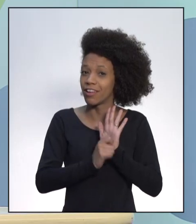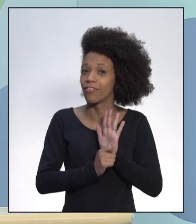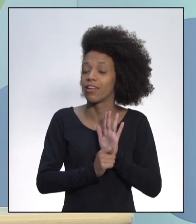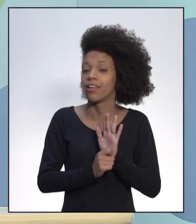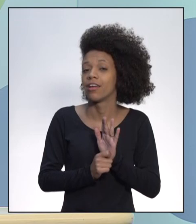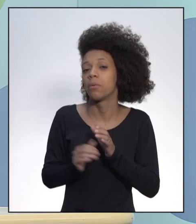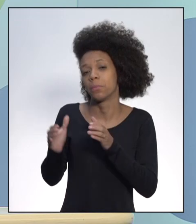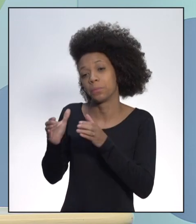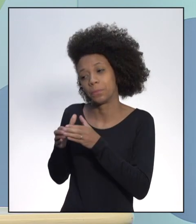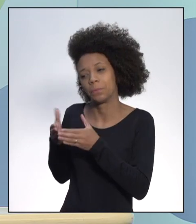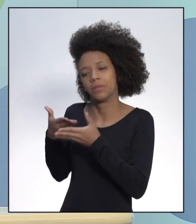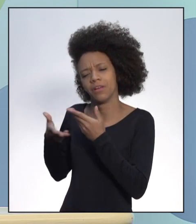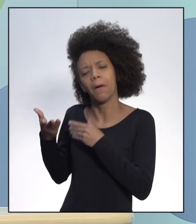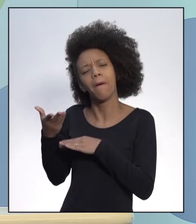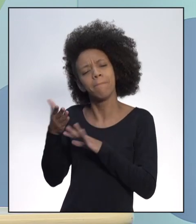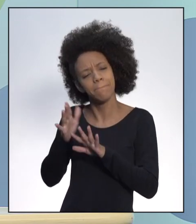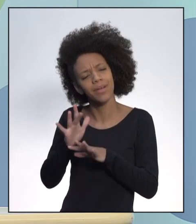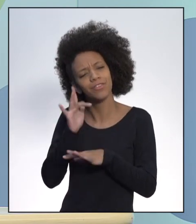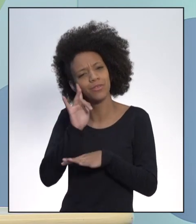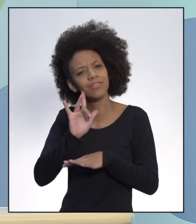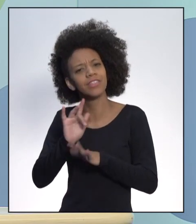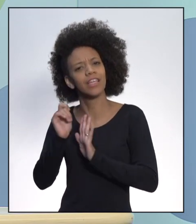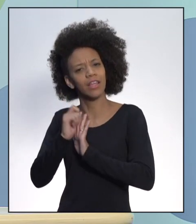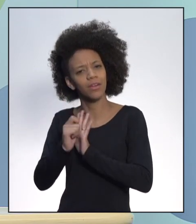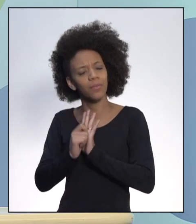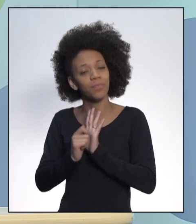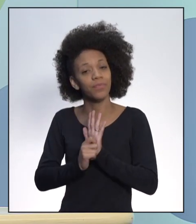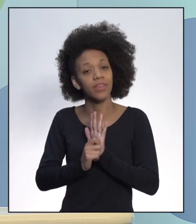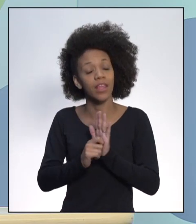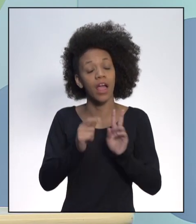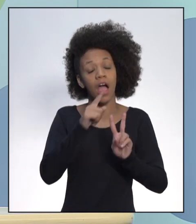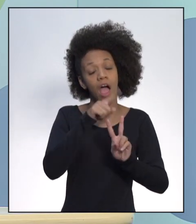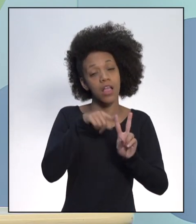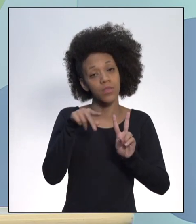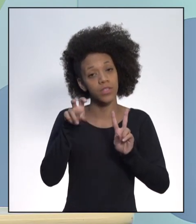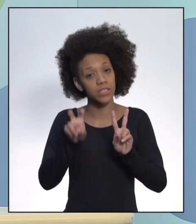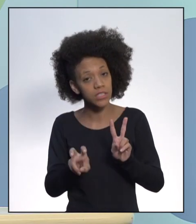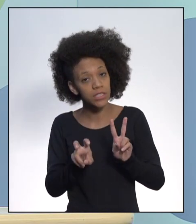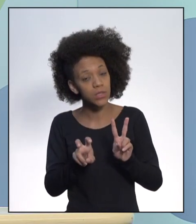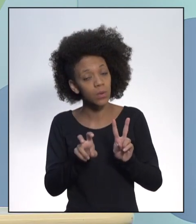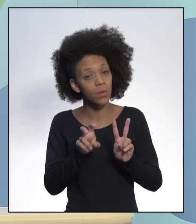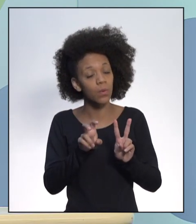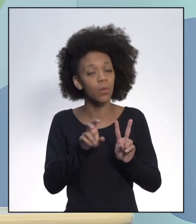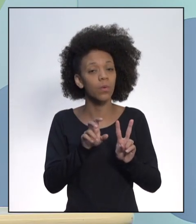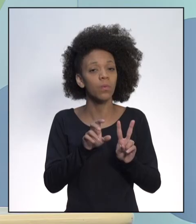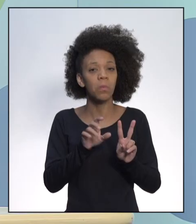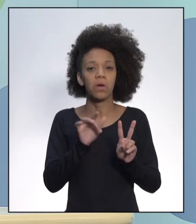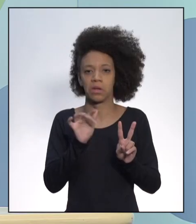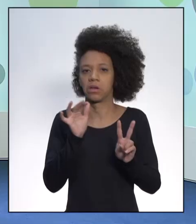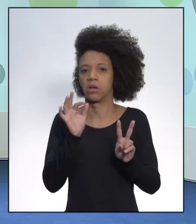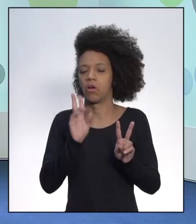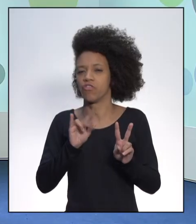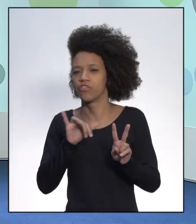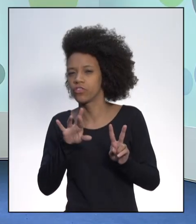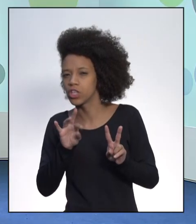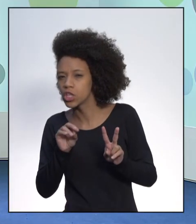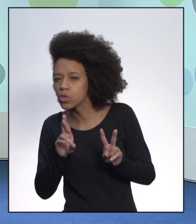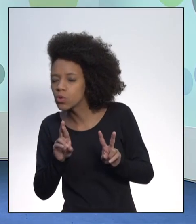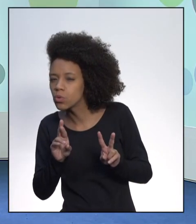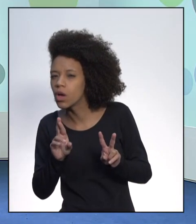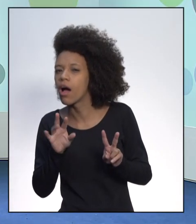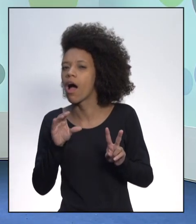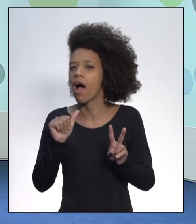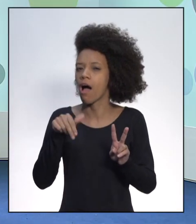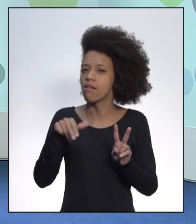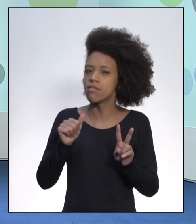chat, mas conseguiram colocar, ó. Colocaram raiz quadrada de 5, raiz quadrada de 5, colocaram. Ó, o Vitor, a Ana, a